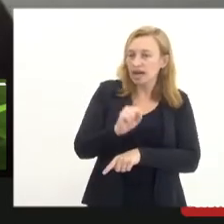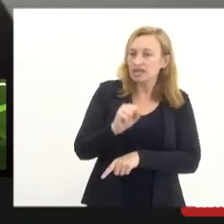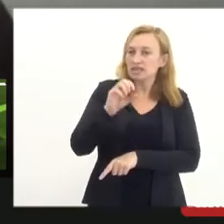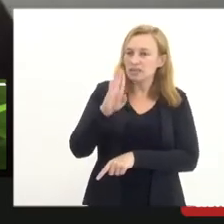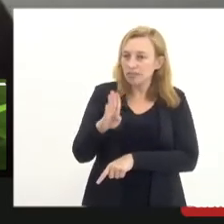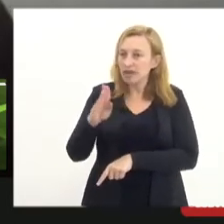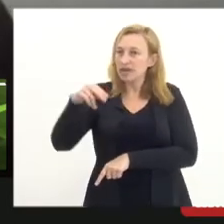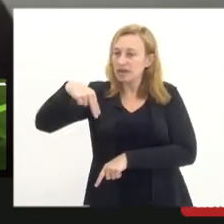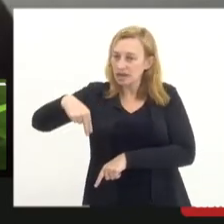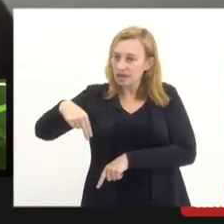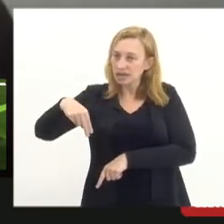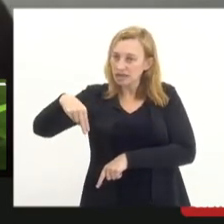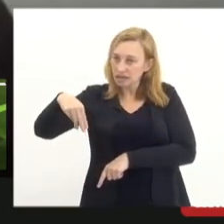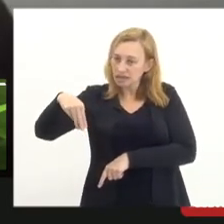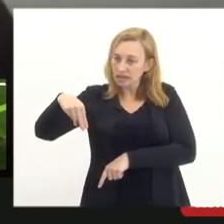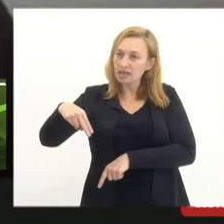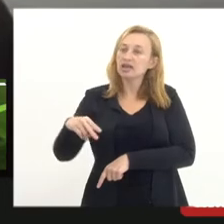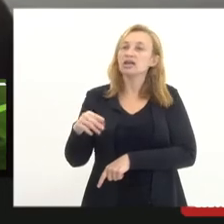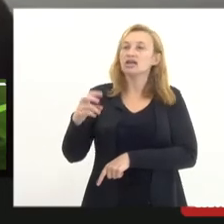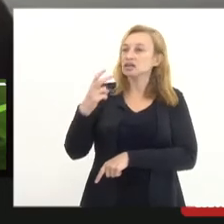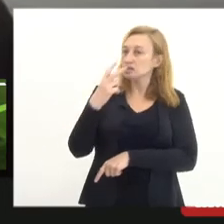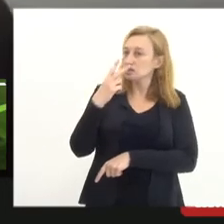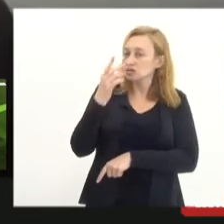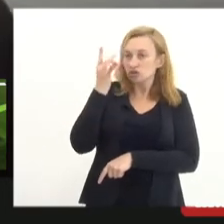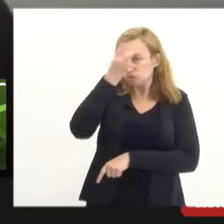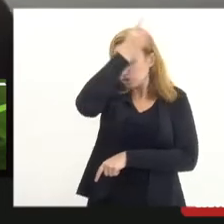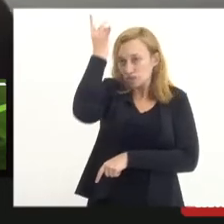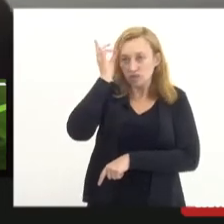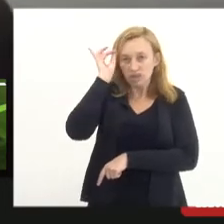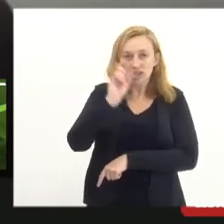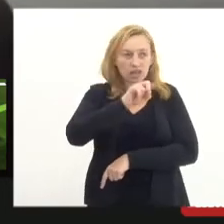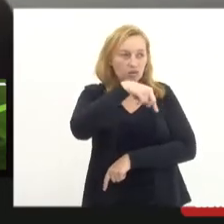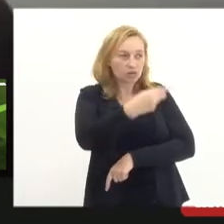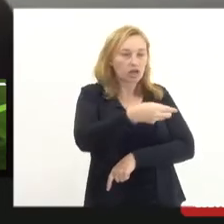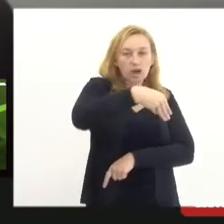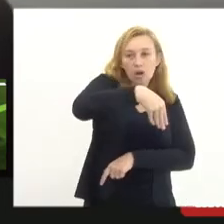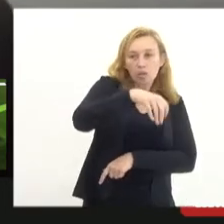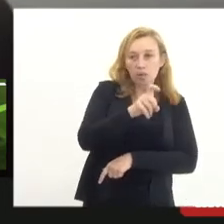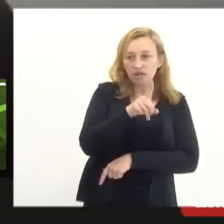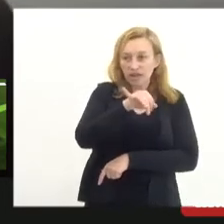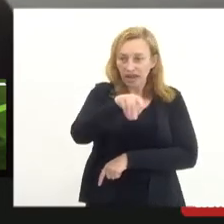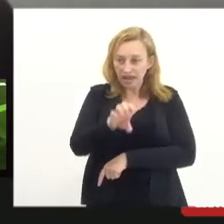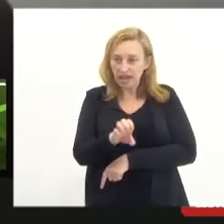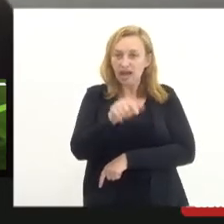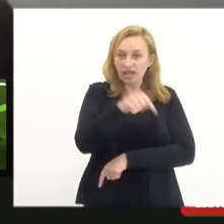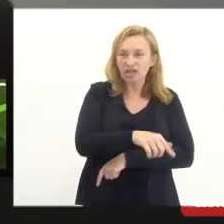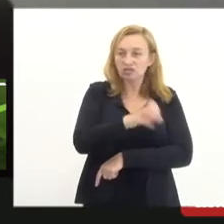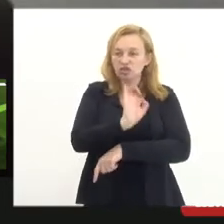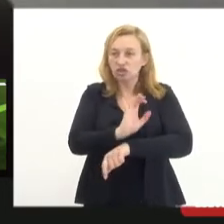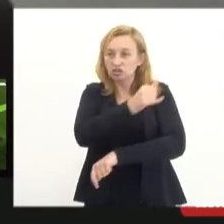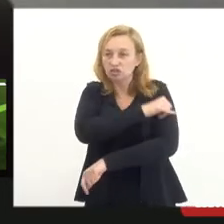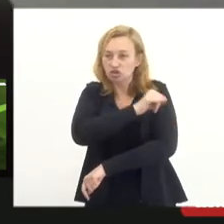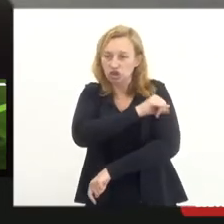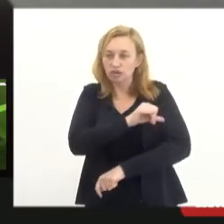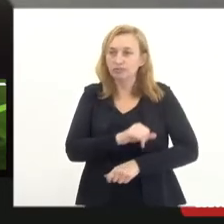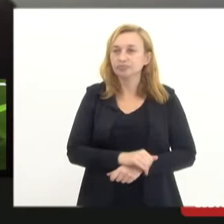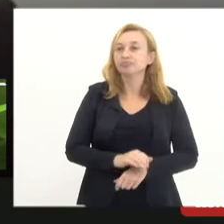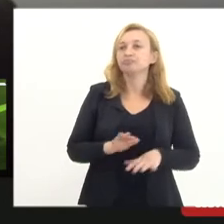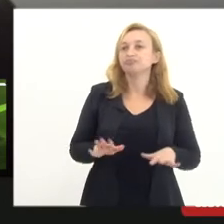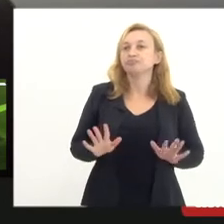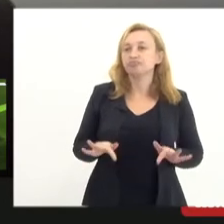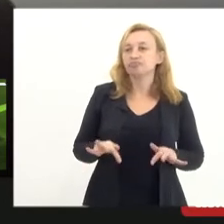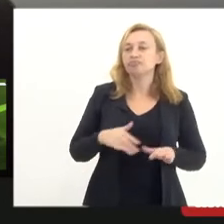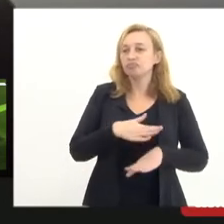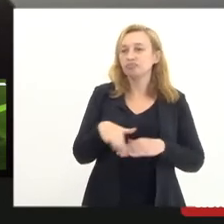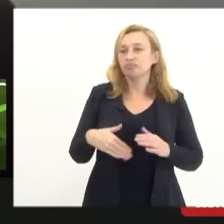no Espírito Santo, e outra pela MODEC, do Brasil, aqui no estado do Rio de Janeiro. E, enfim, todos